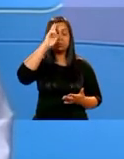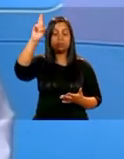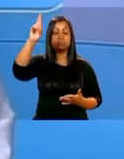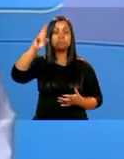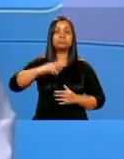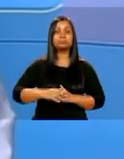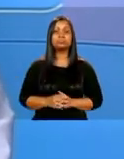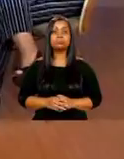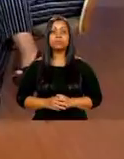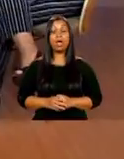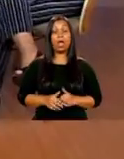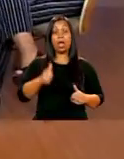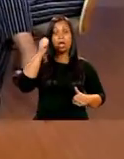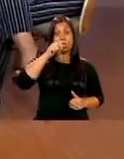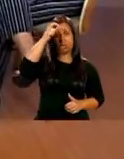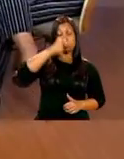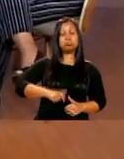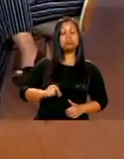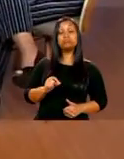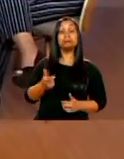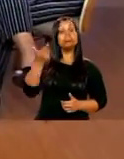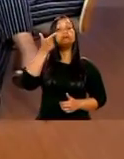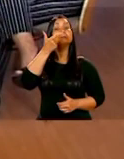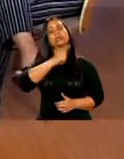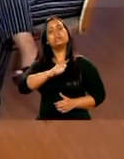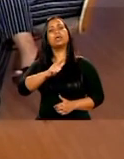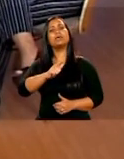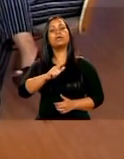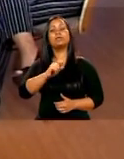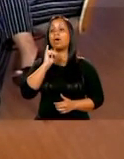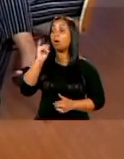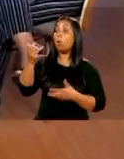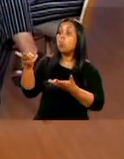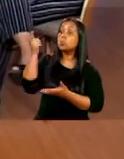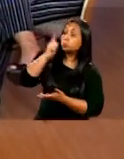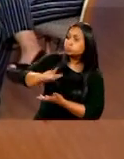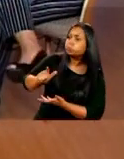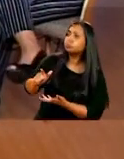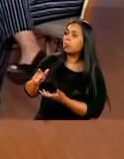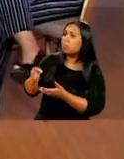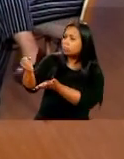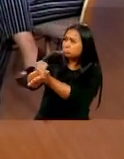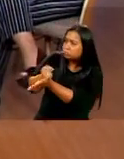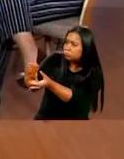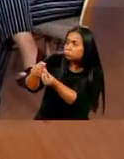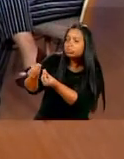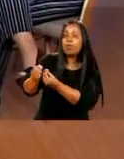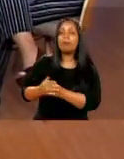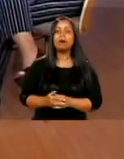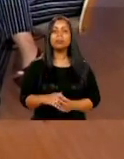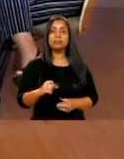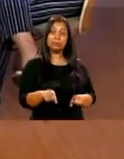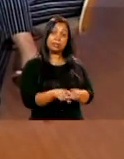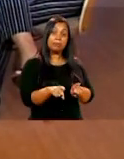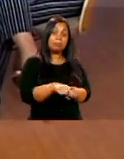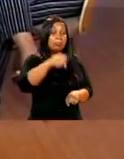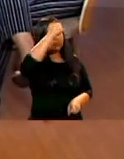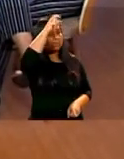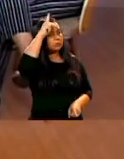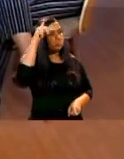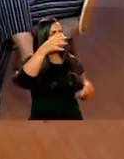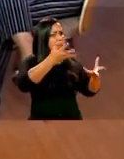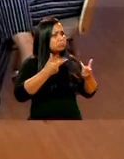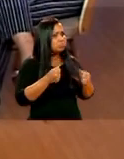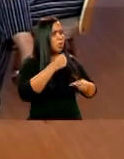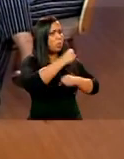essas autoridades. Né? Elas mesmas fazem Elas essa conseguem campanha, e né? conseguem, vem com a notícia, conseguimos, manda a documentação. E tem prefeitura que